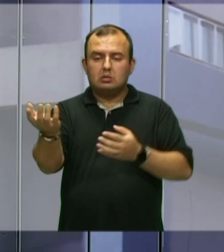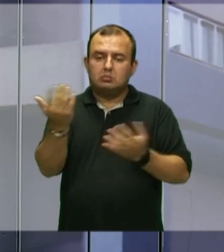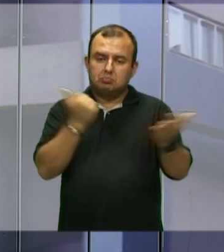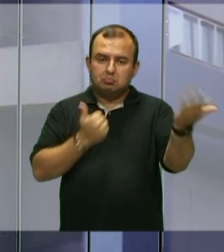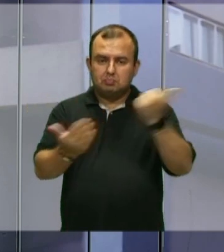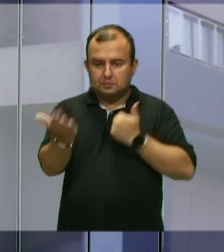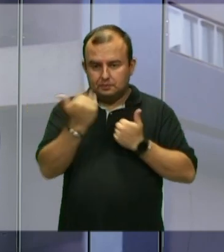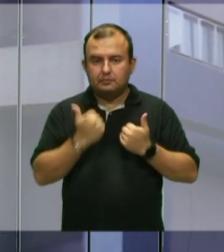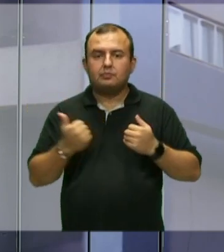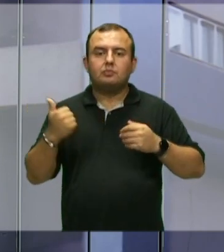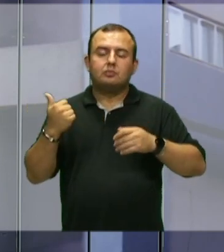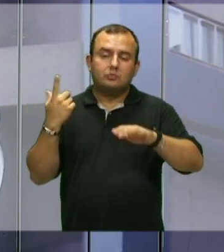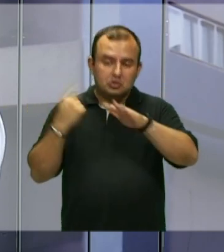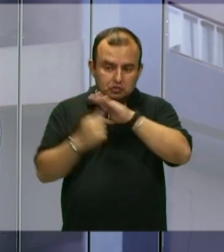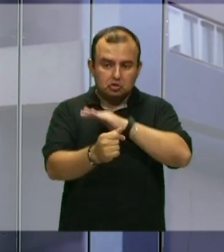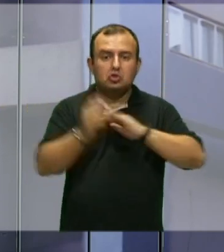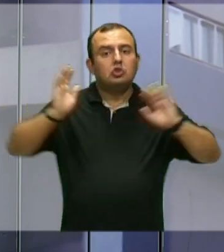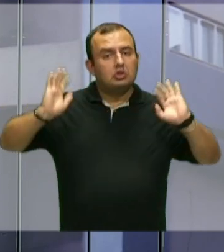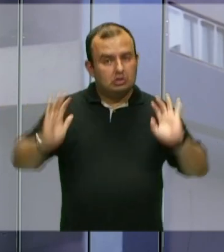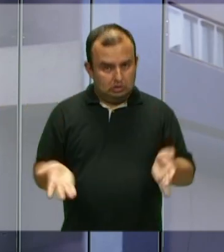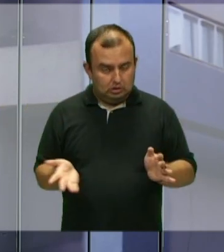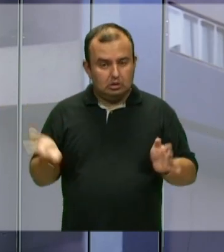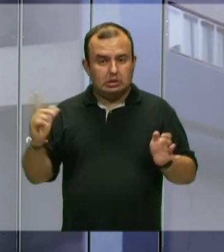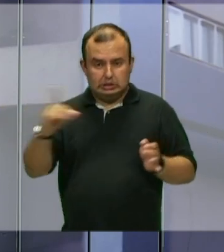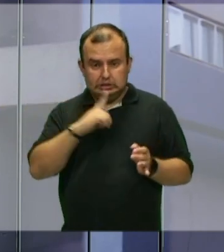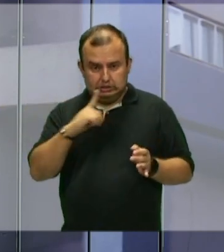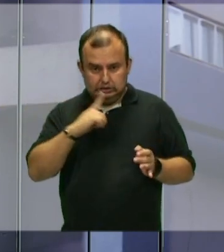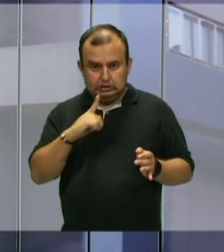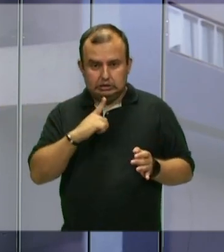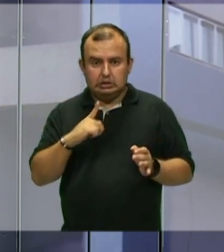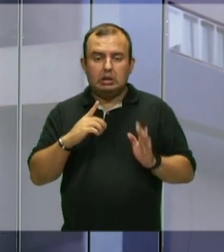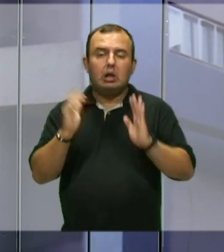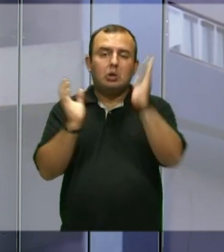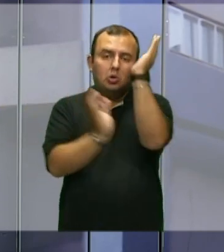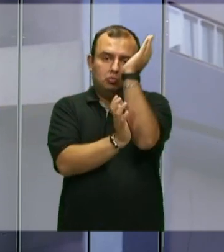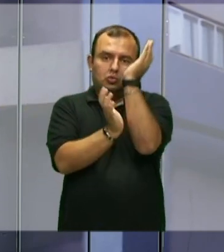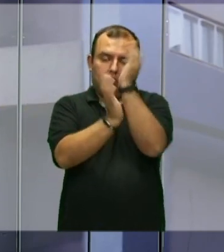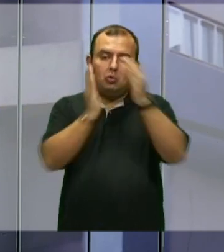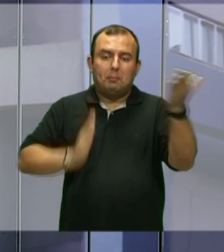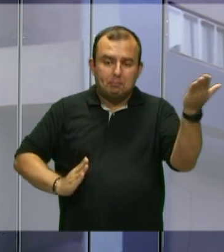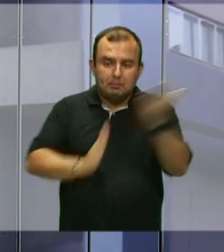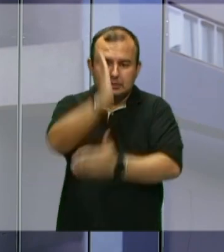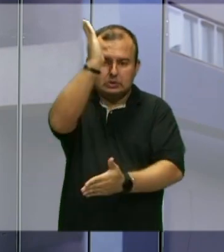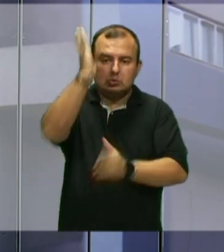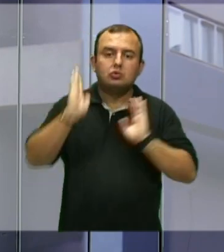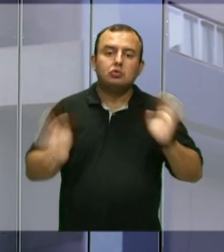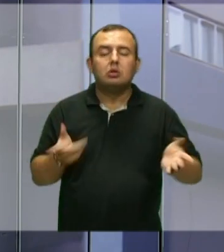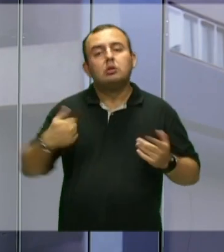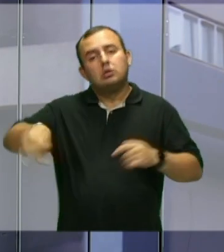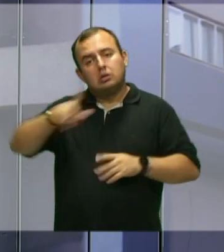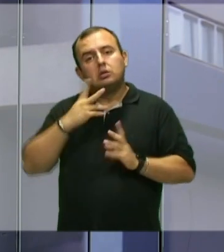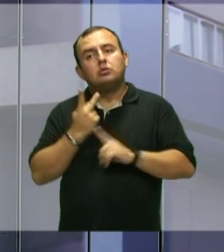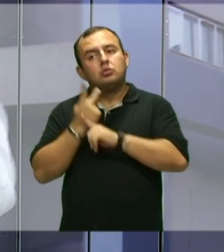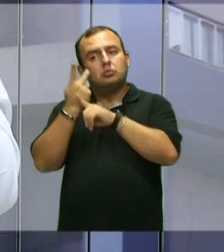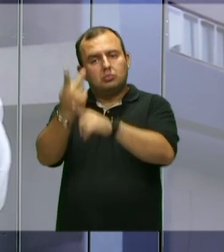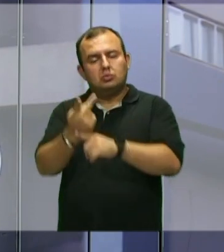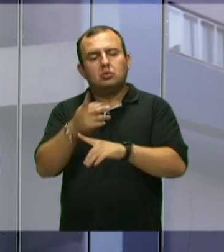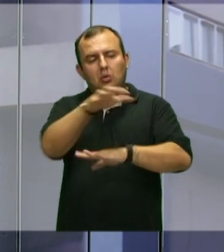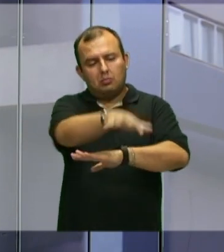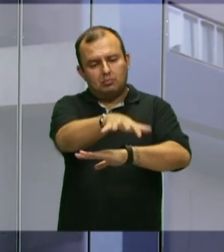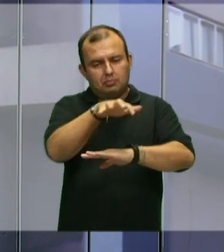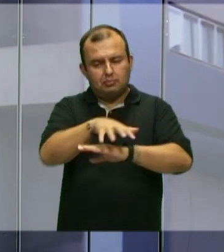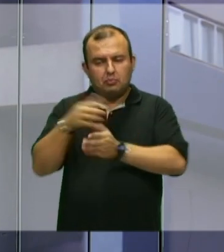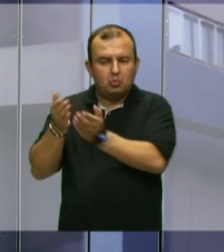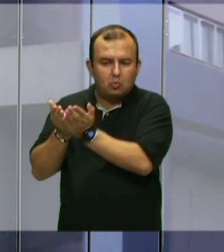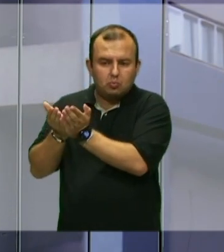linhas, a gente já atraiu os investidores, hoje já está superada a burocracia, né? Então agora vamos buscar as linhas para que o Porto